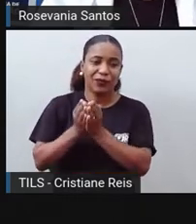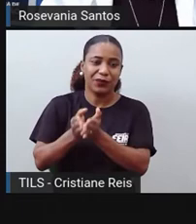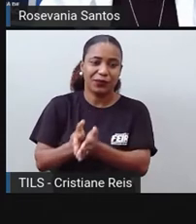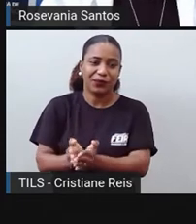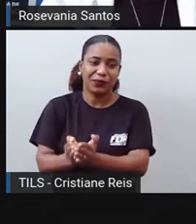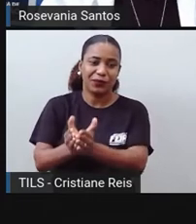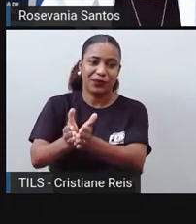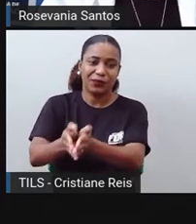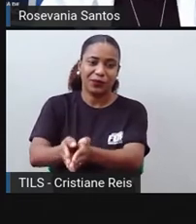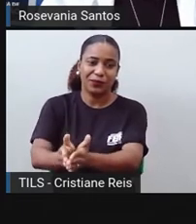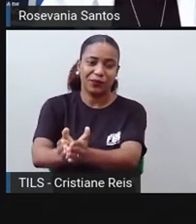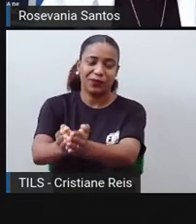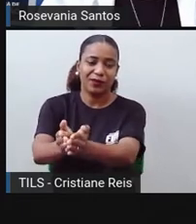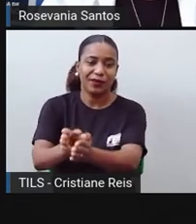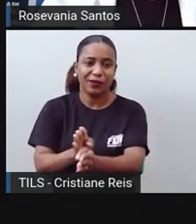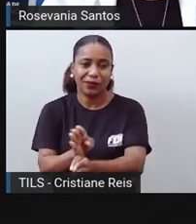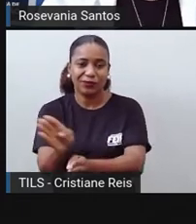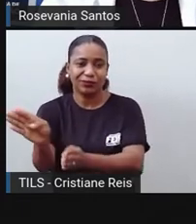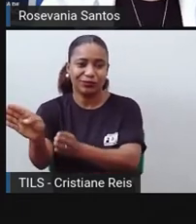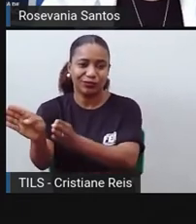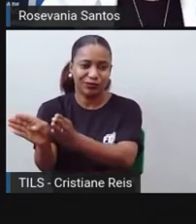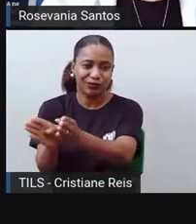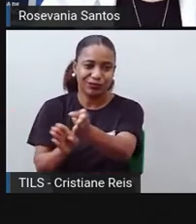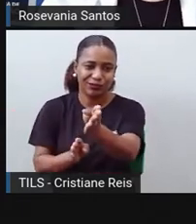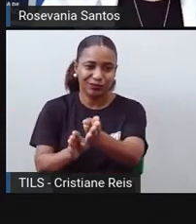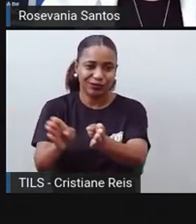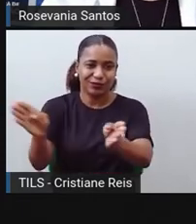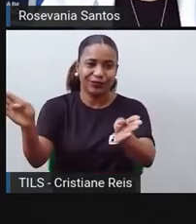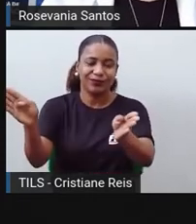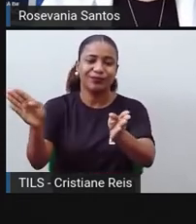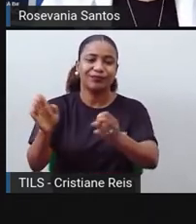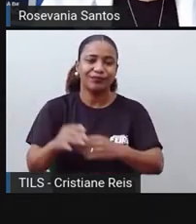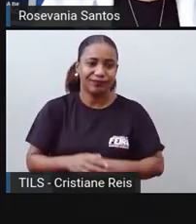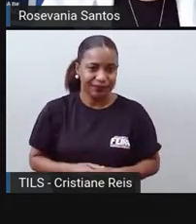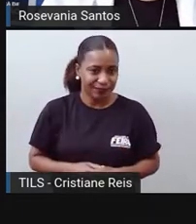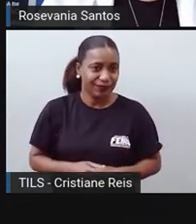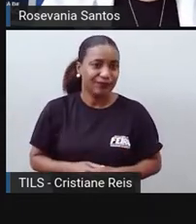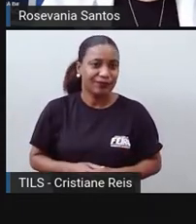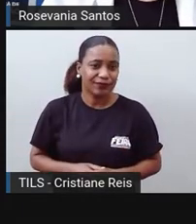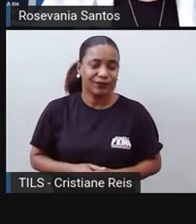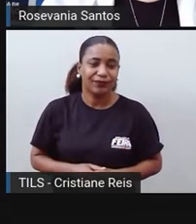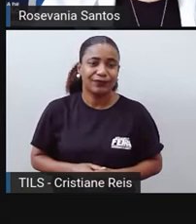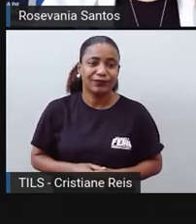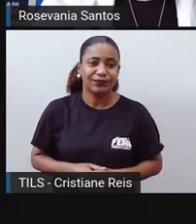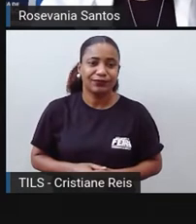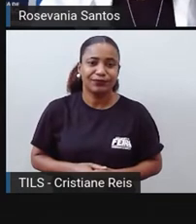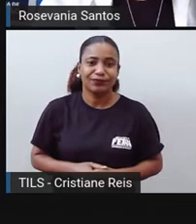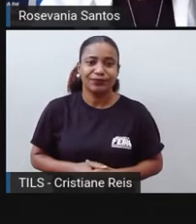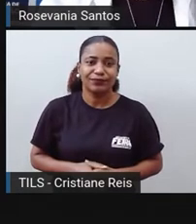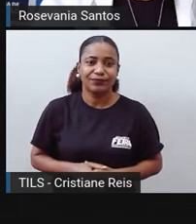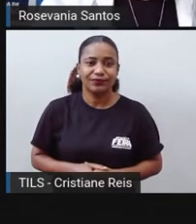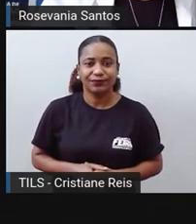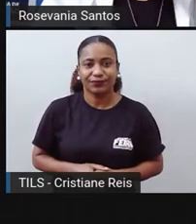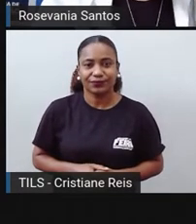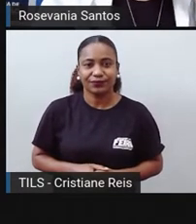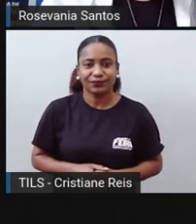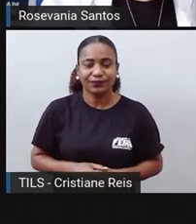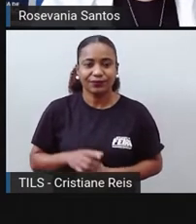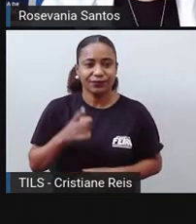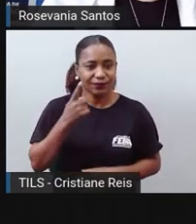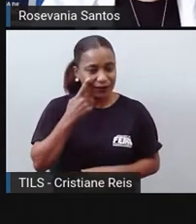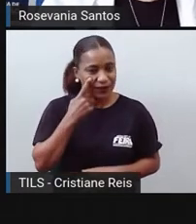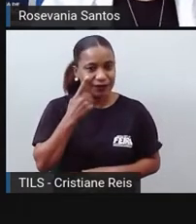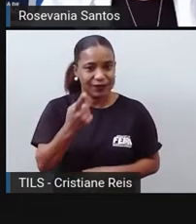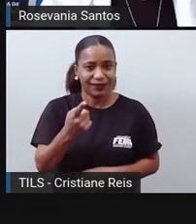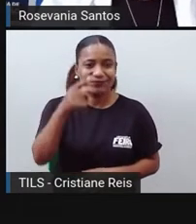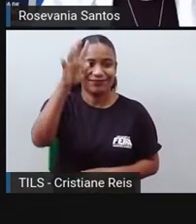Irã, pagar todas as sanções para poder passar por esse espaço aí. Bom, mas no quadro